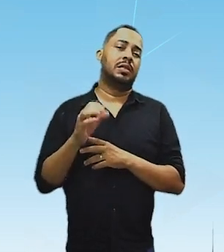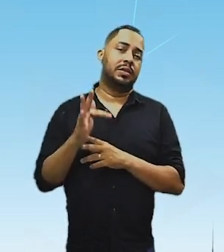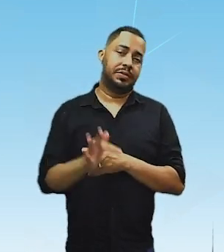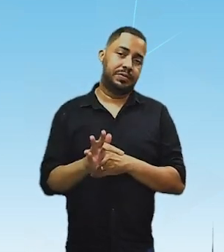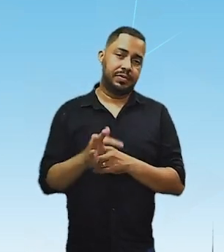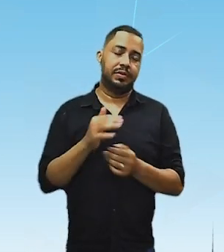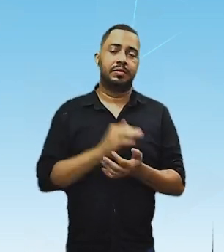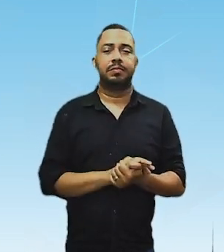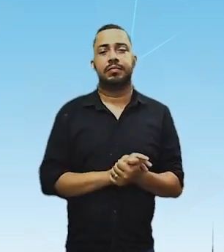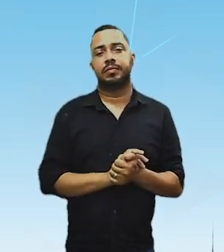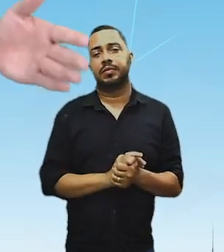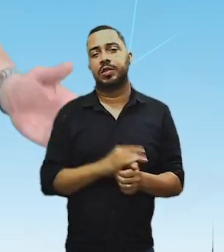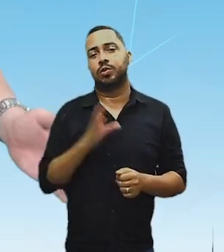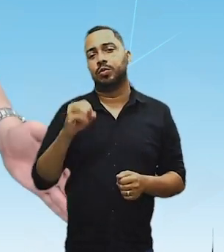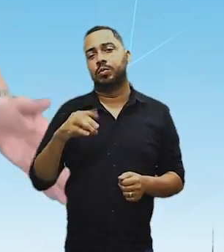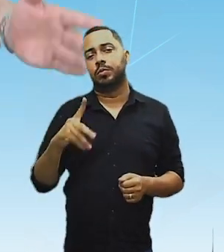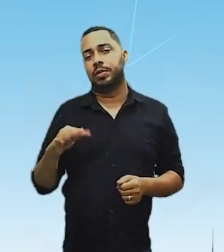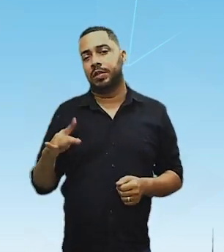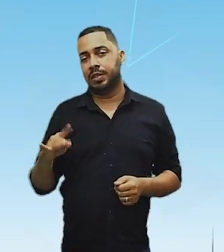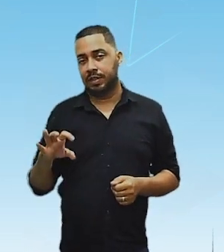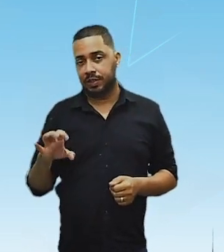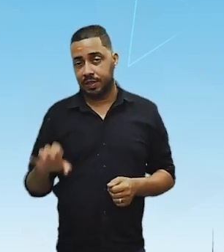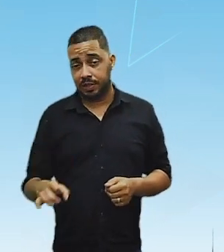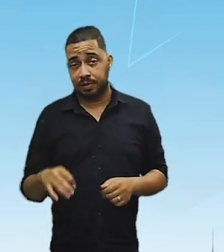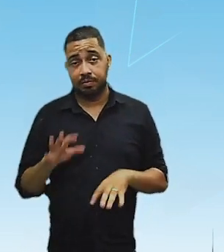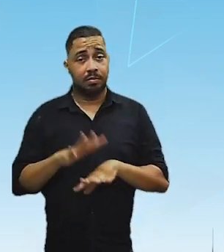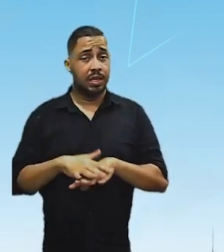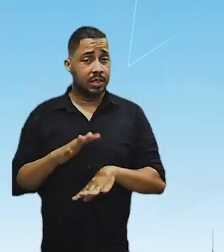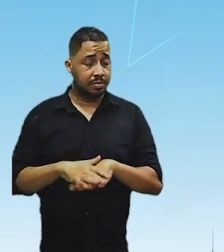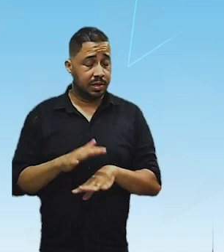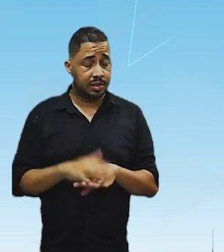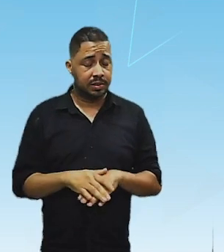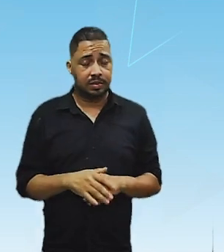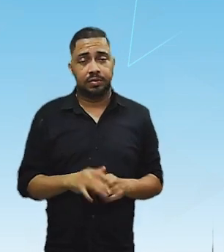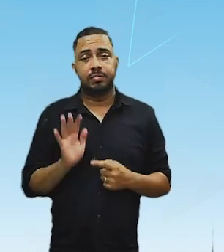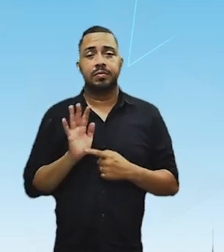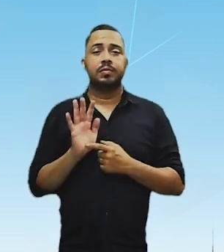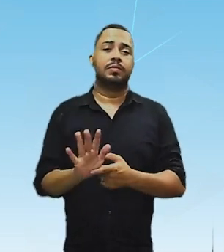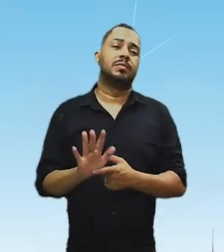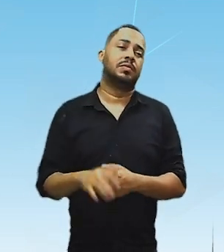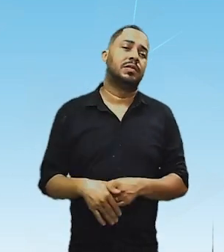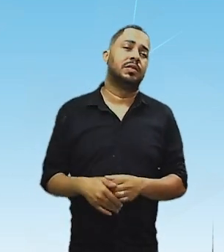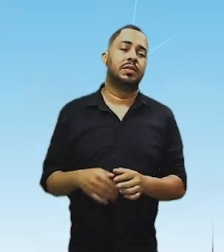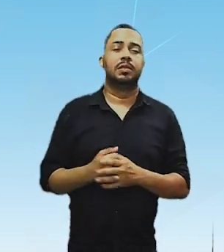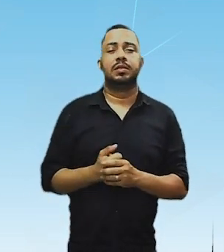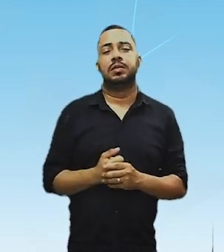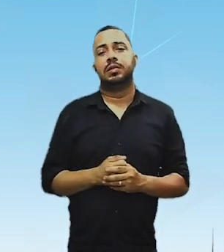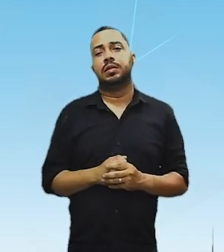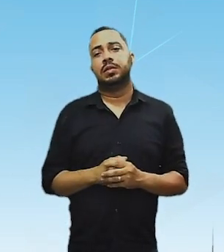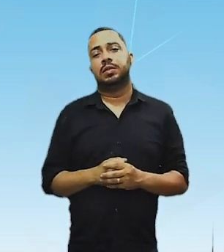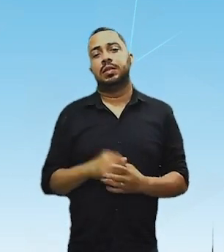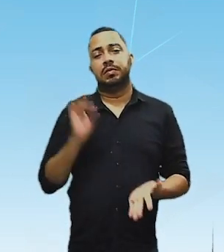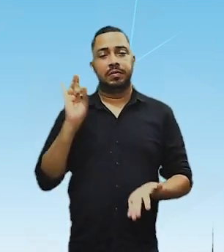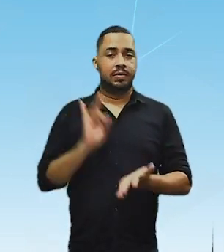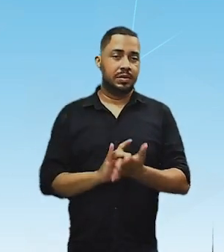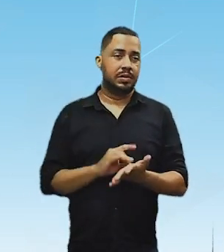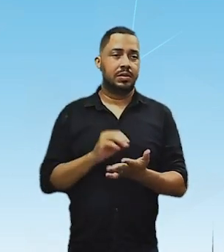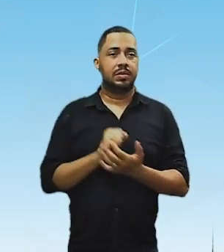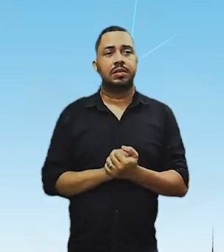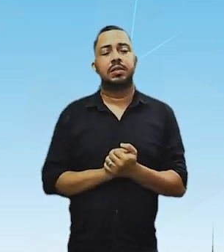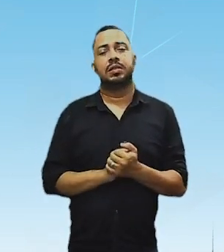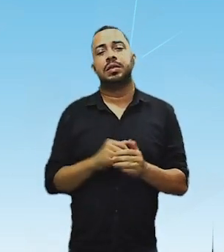algum componente da área das exatas, matemática, por exemplo, mostrar dados, certo? Evidências